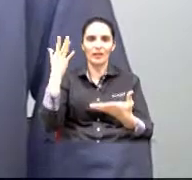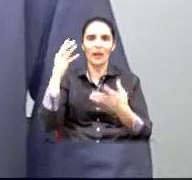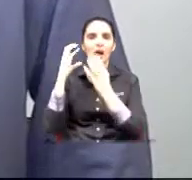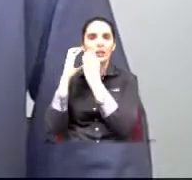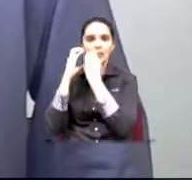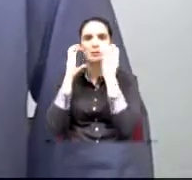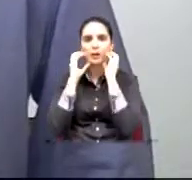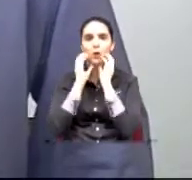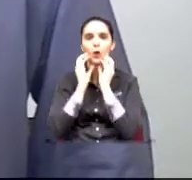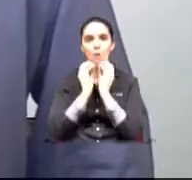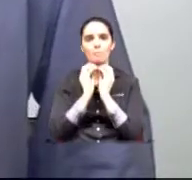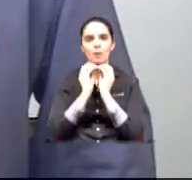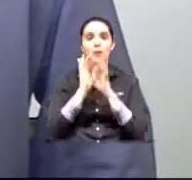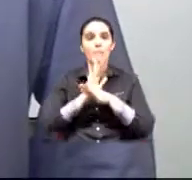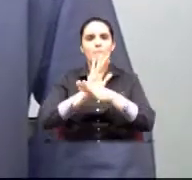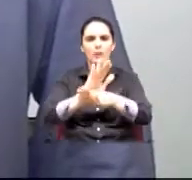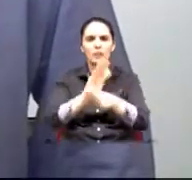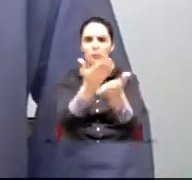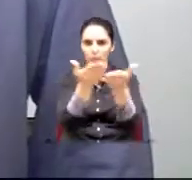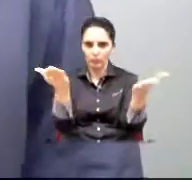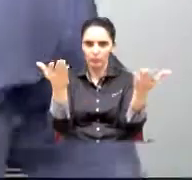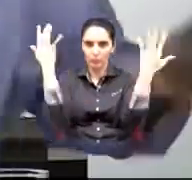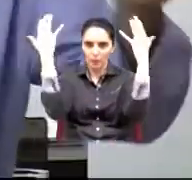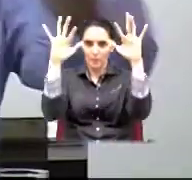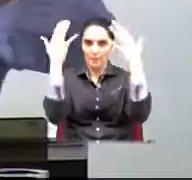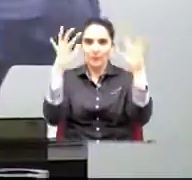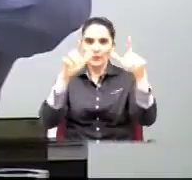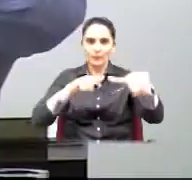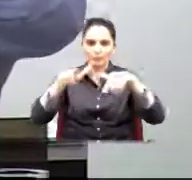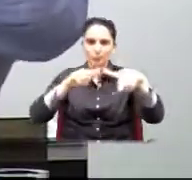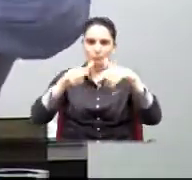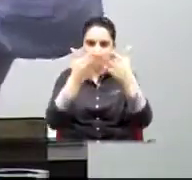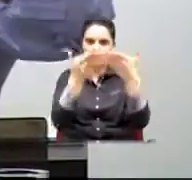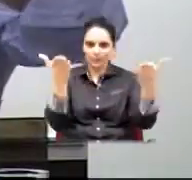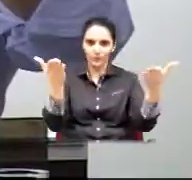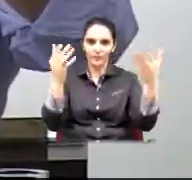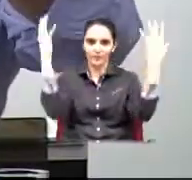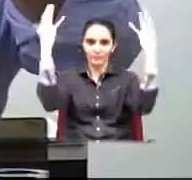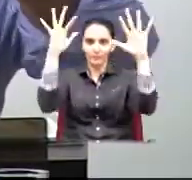vocês precisarem e parabéns pelo trabalho.